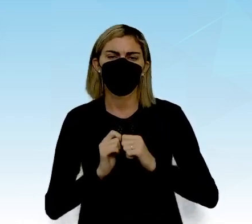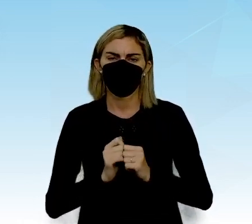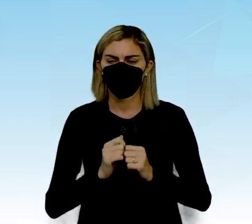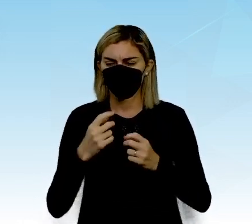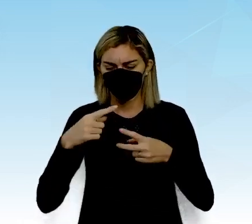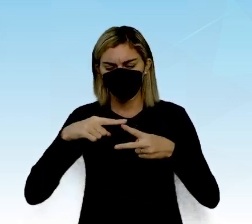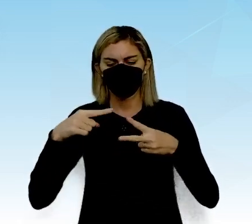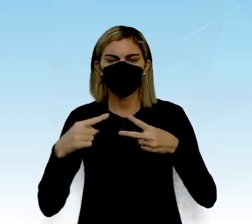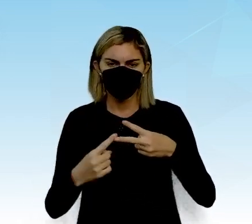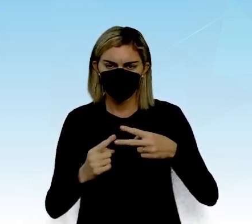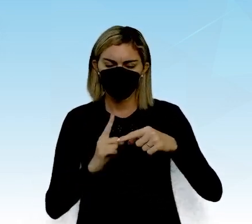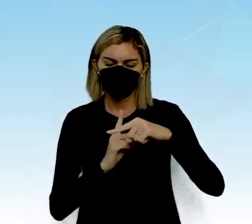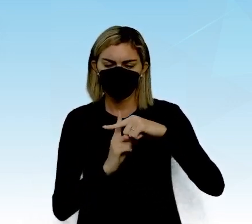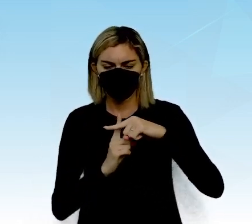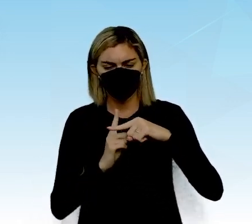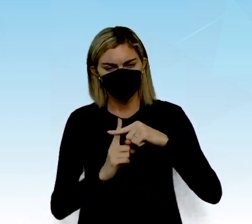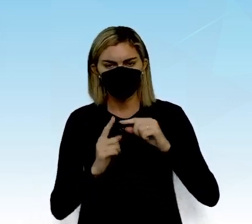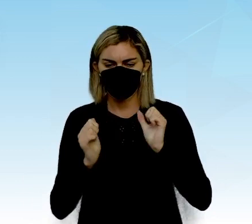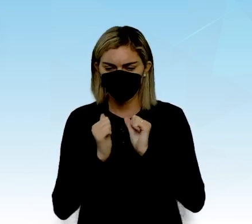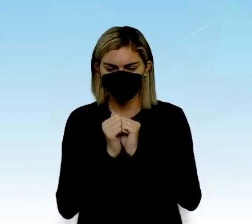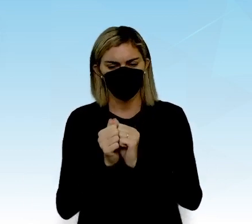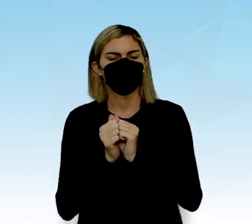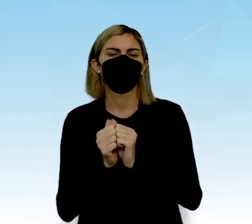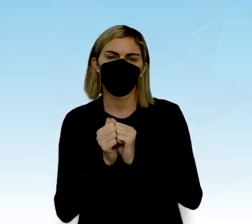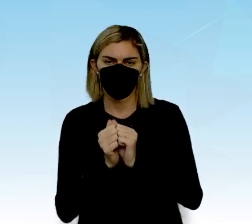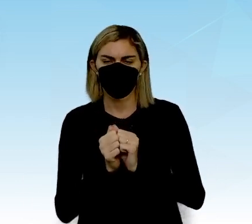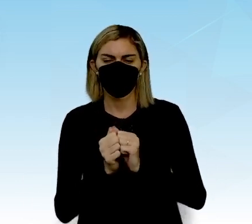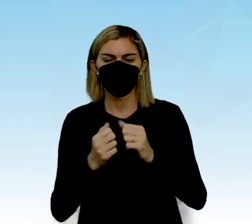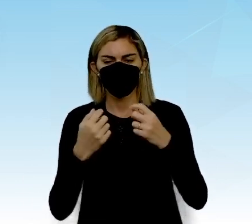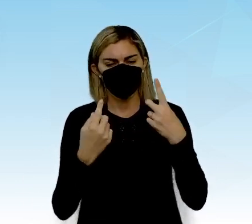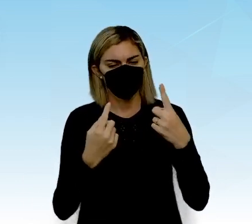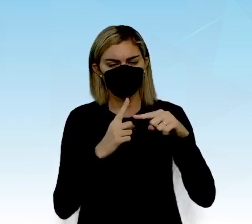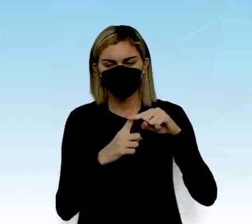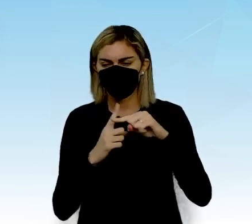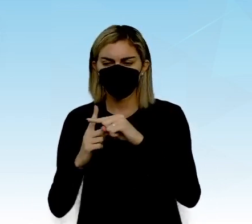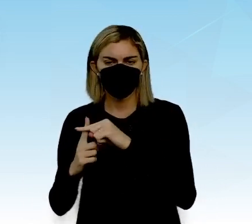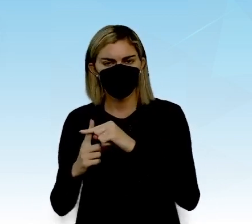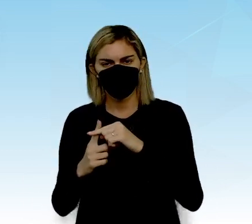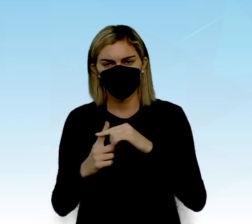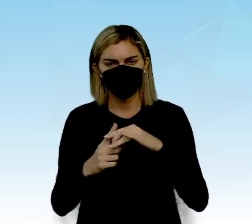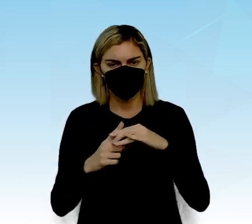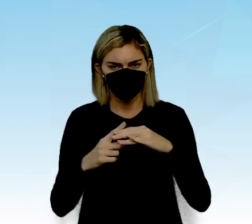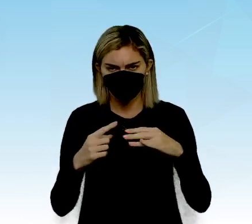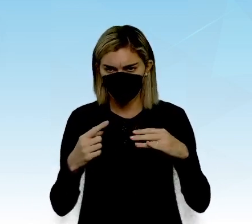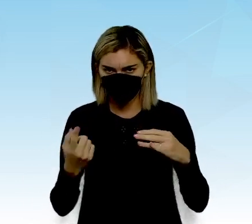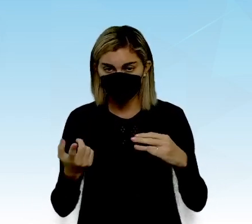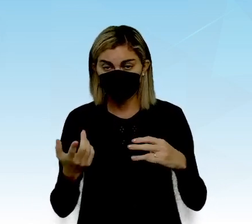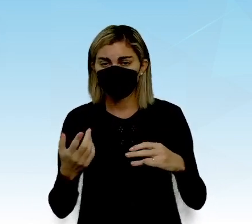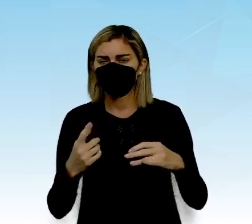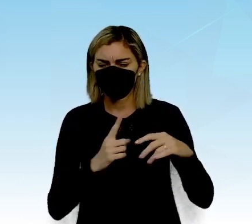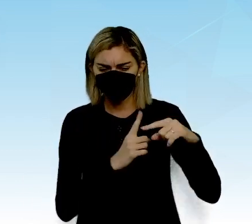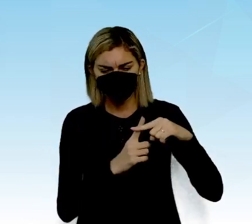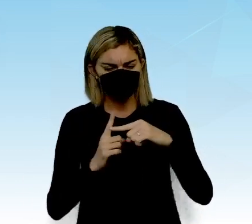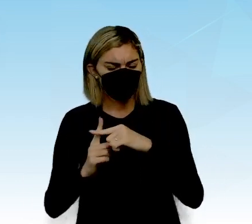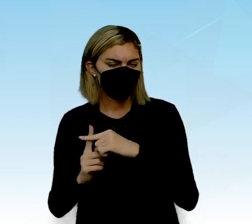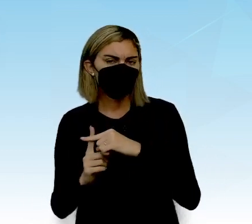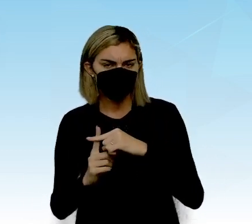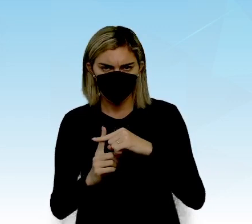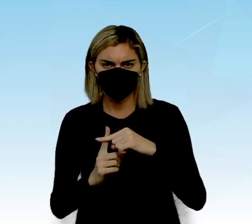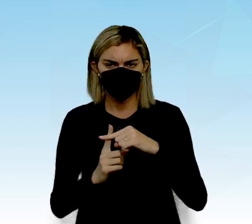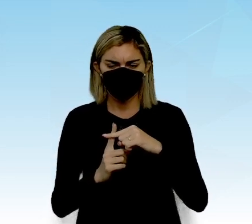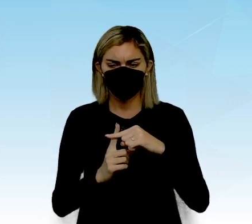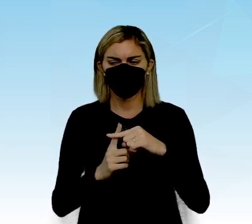Duas cargas positivas juntas. Dois bicudos não se beija. Então, duas cargas